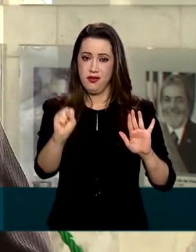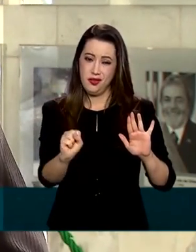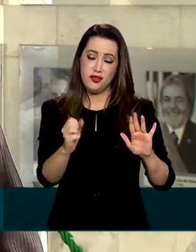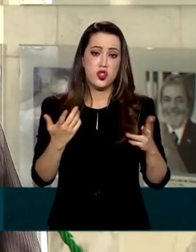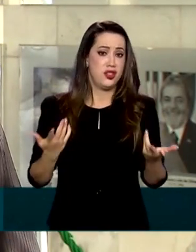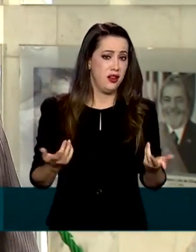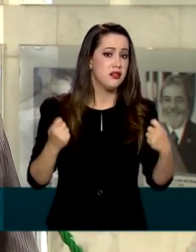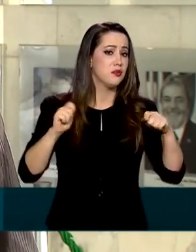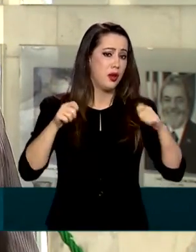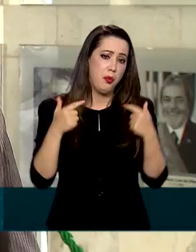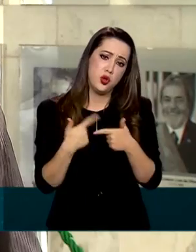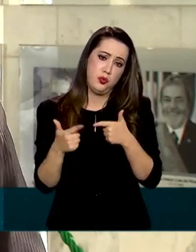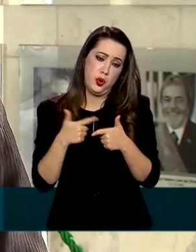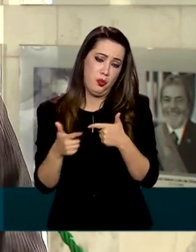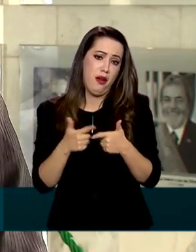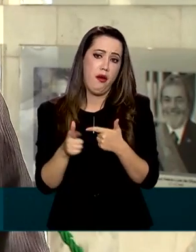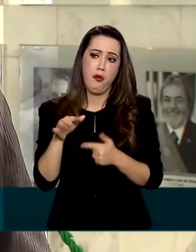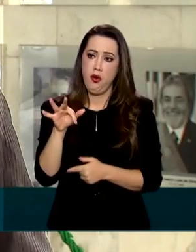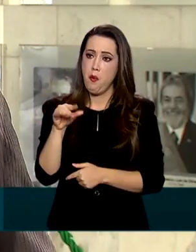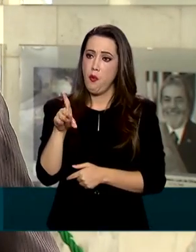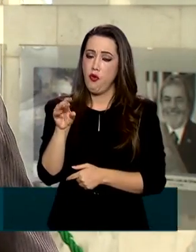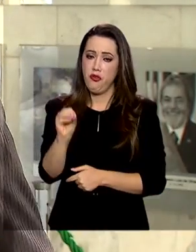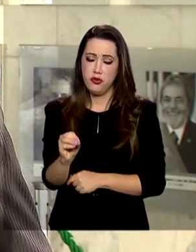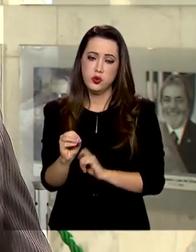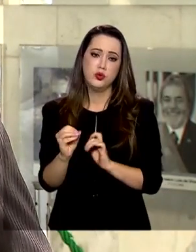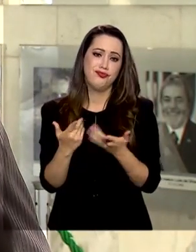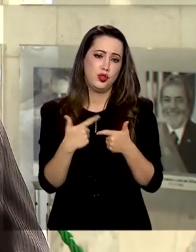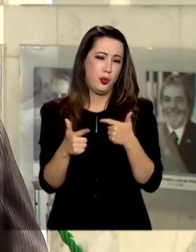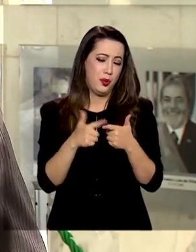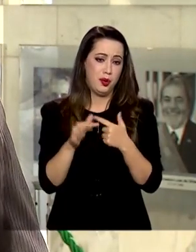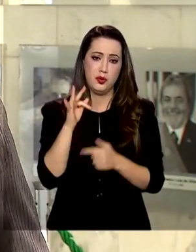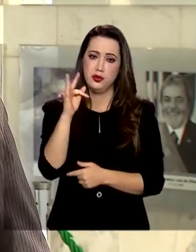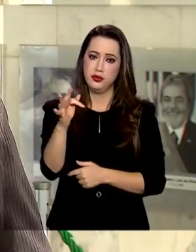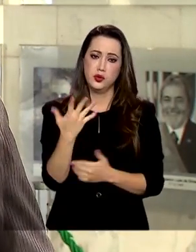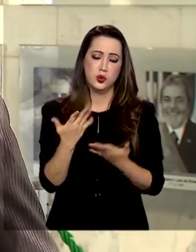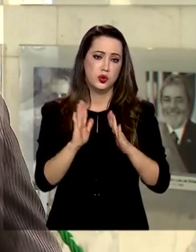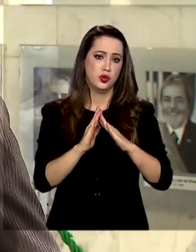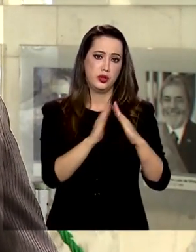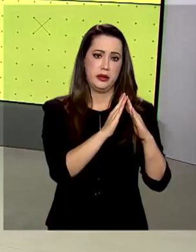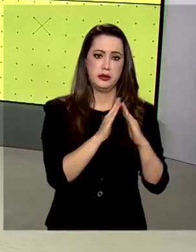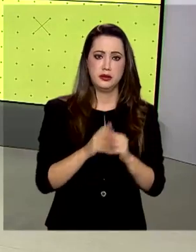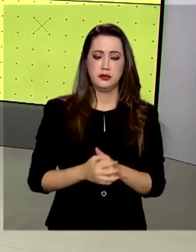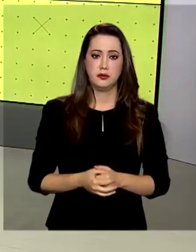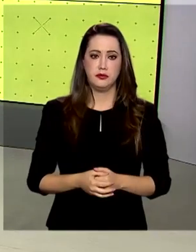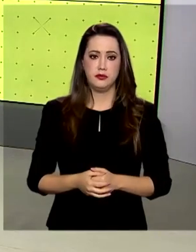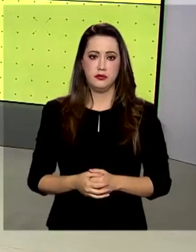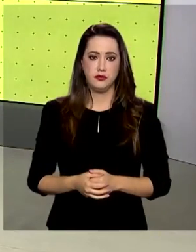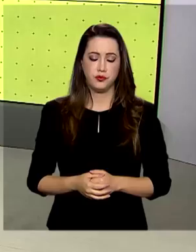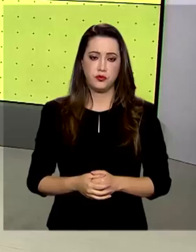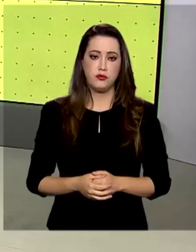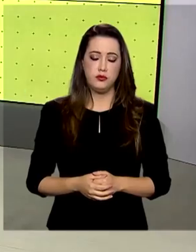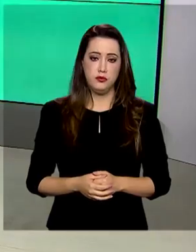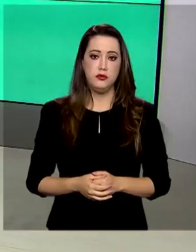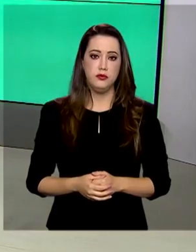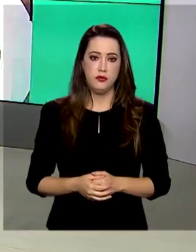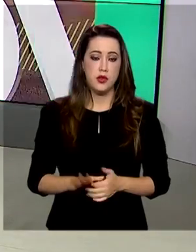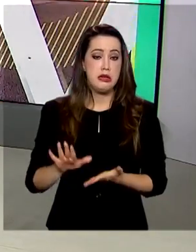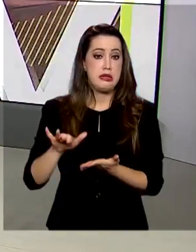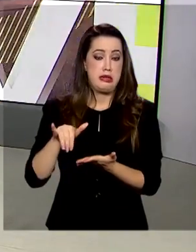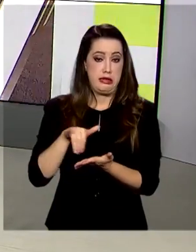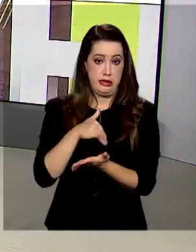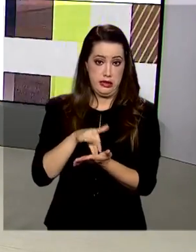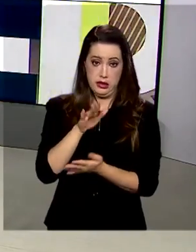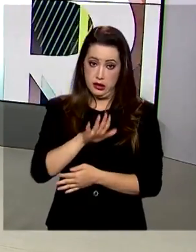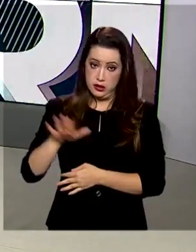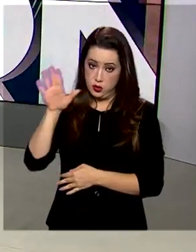acarretar em descapitalização do fundo e prejudicar novos investimentos em habitação popular. A Secretaria Nacional de